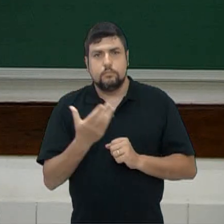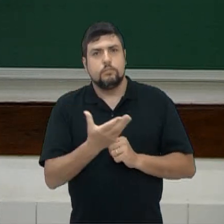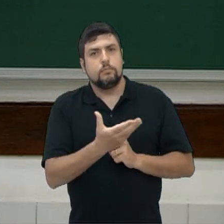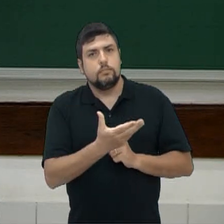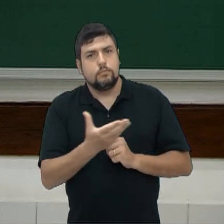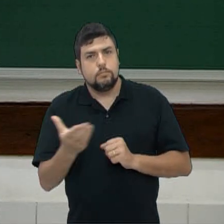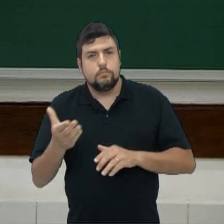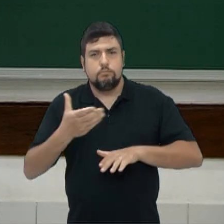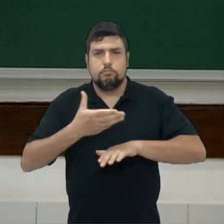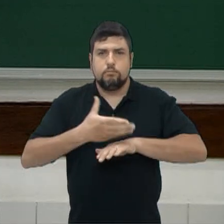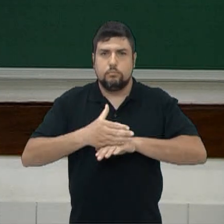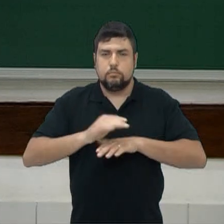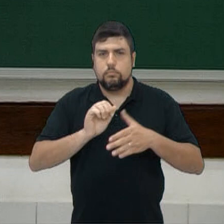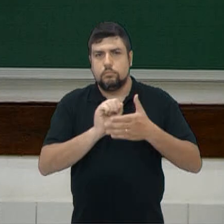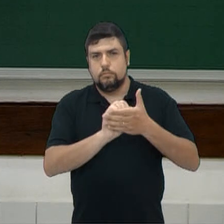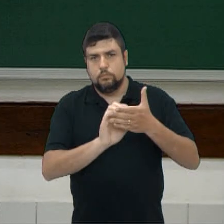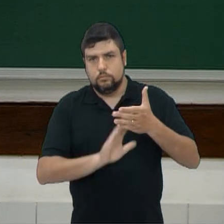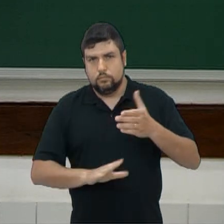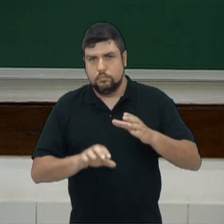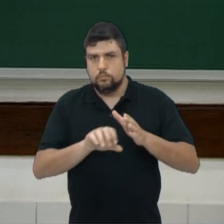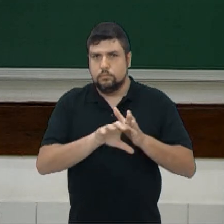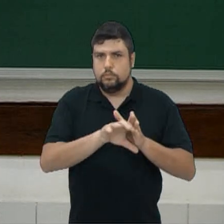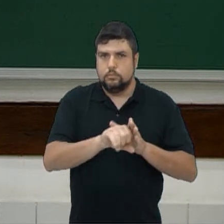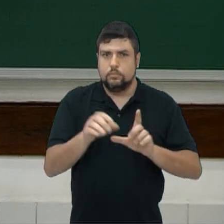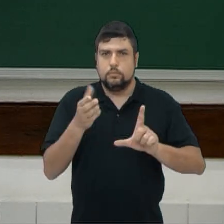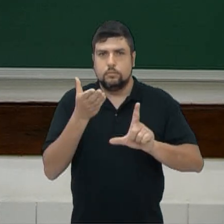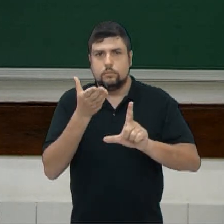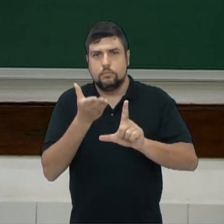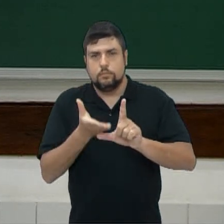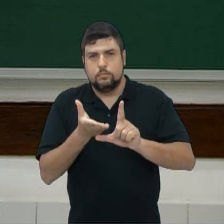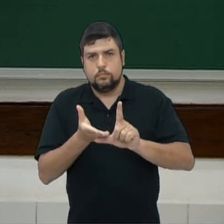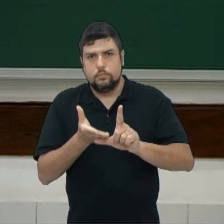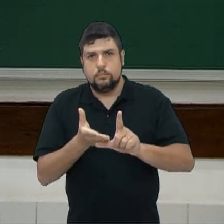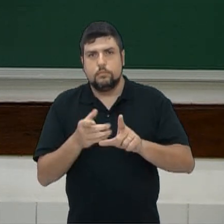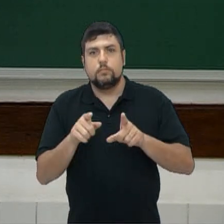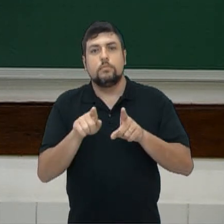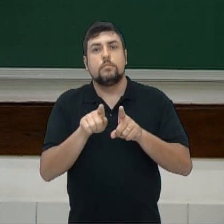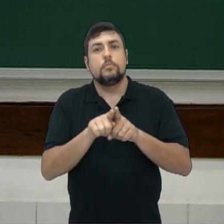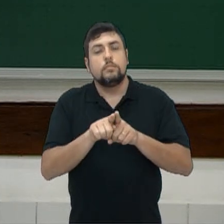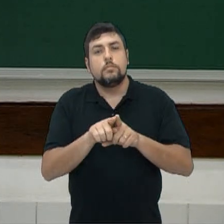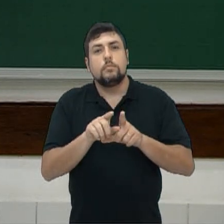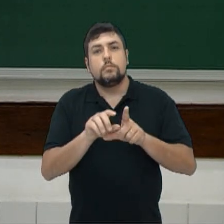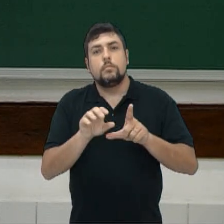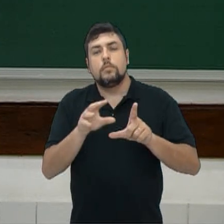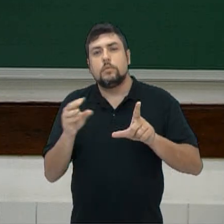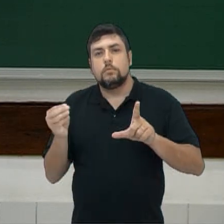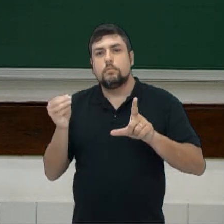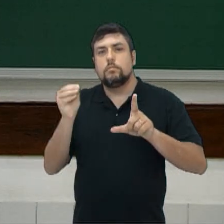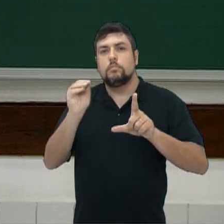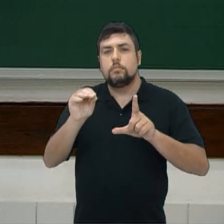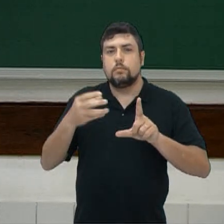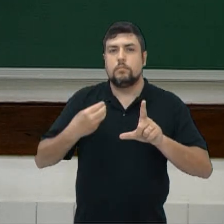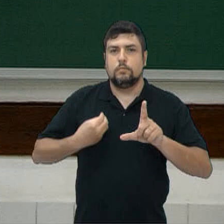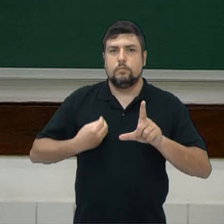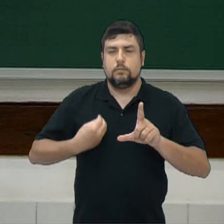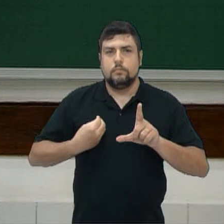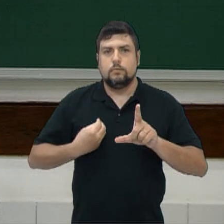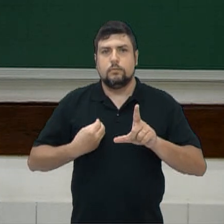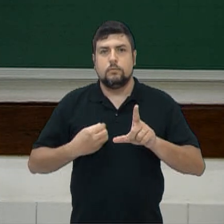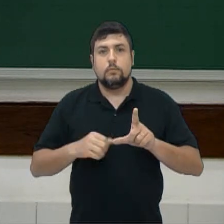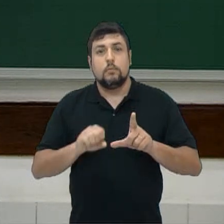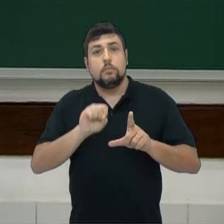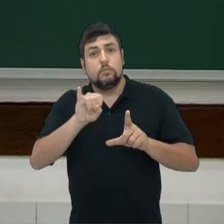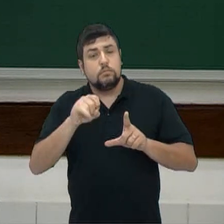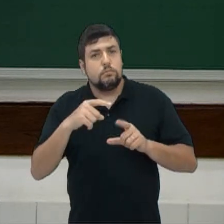suas atividades, né, pelo Classroom e confirmar ali a sua presença. Quem não tiver como